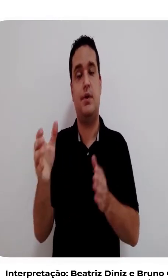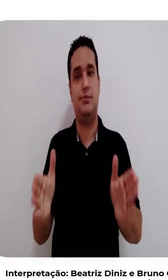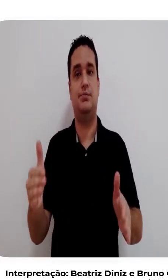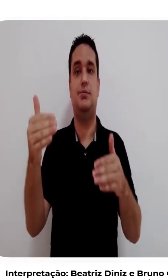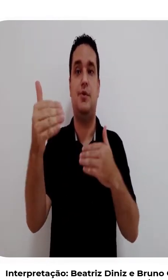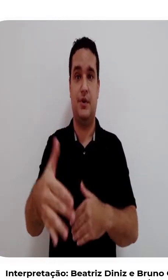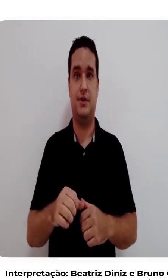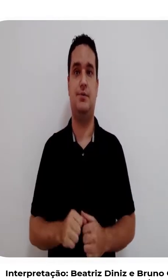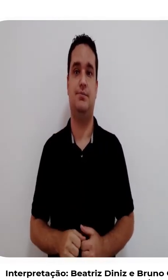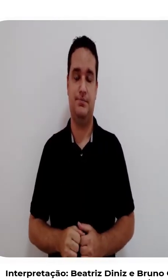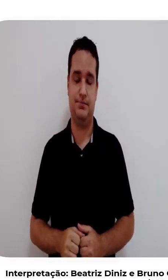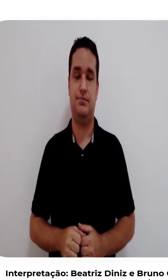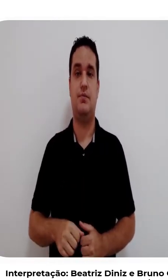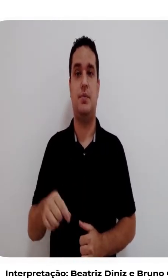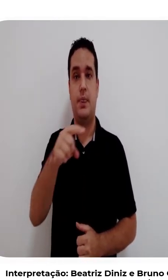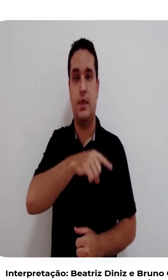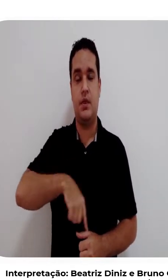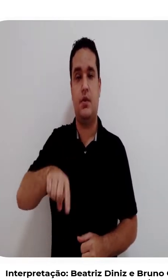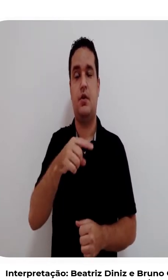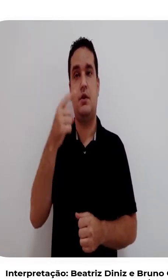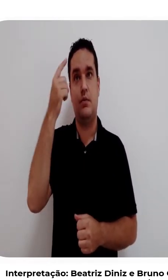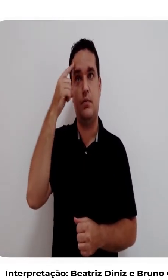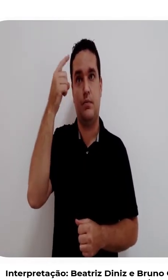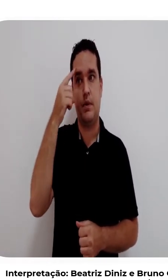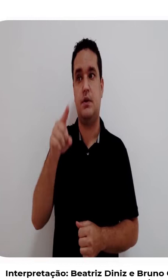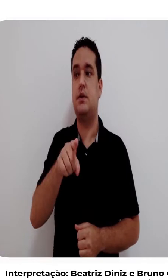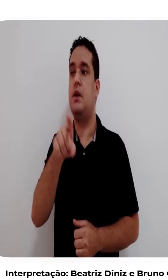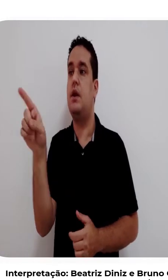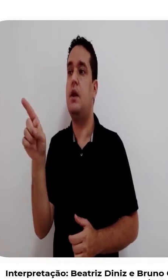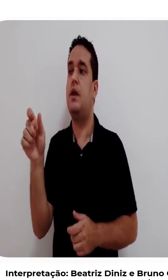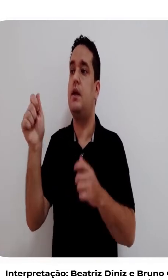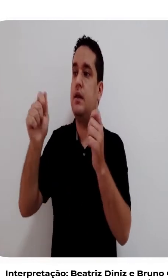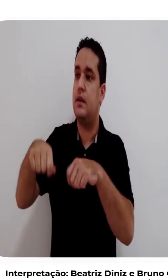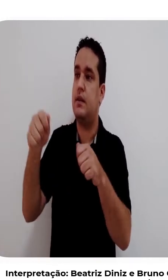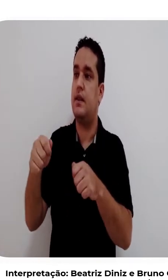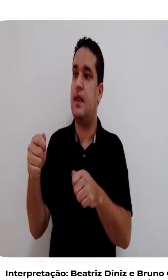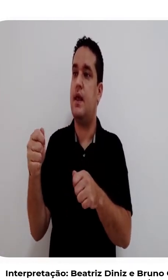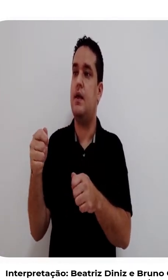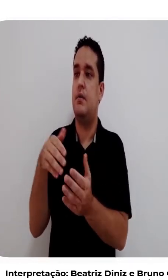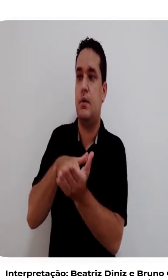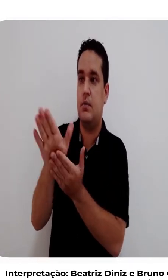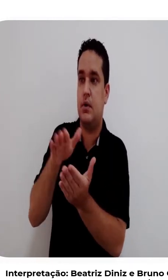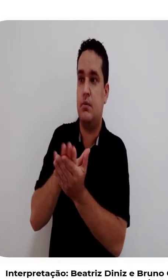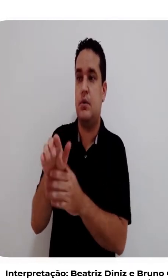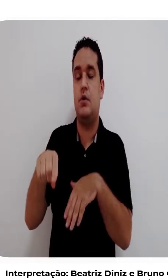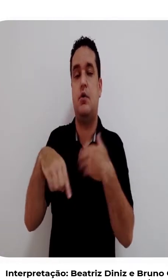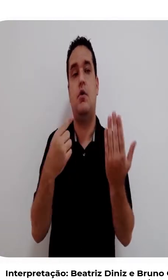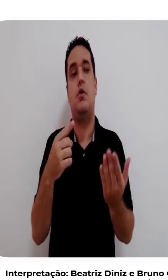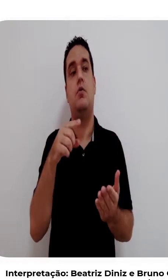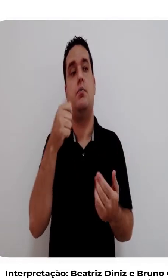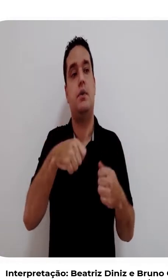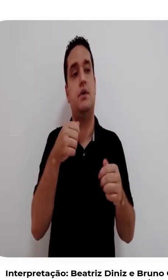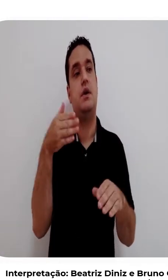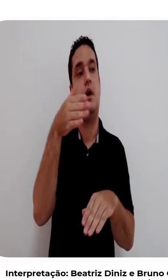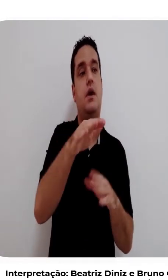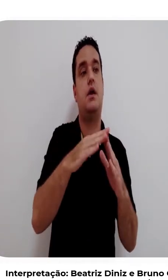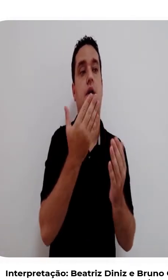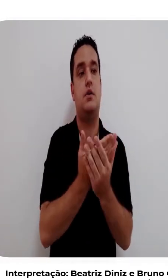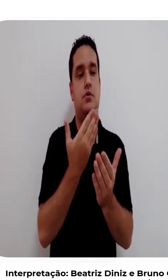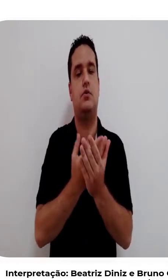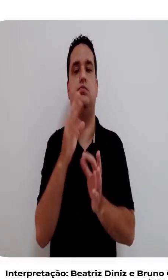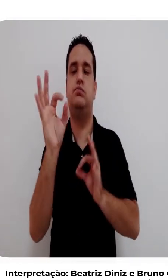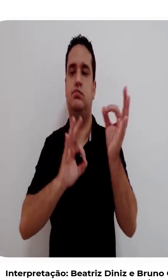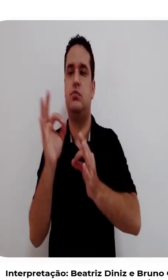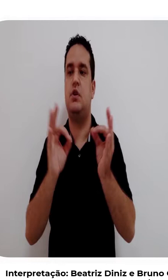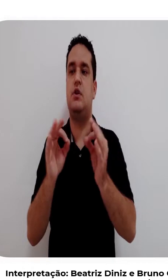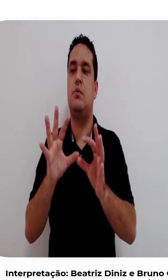dessa forma. A gente busca atender tanto a disponibilidade dos pais que não podem ir à escola buscar, que fazem as atividades por meio do livro